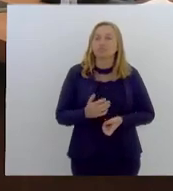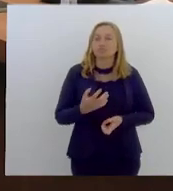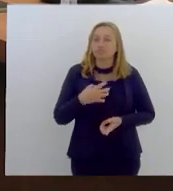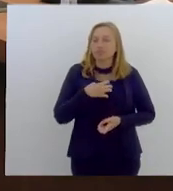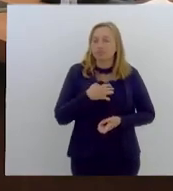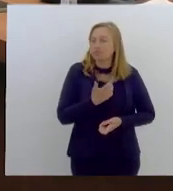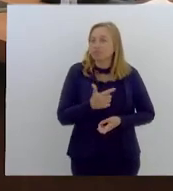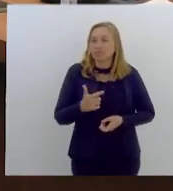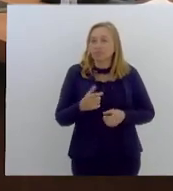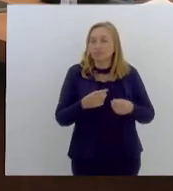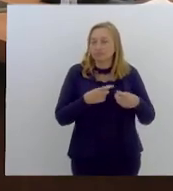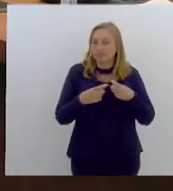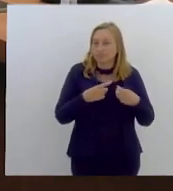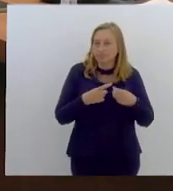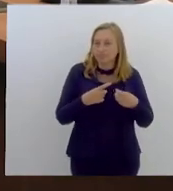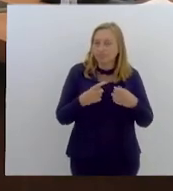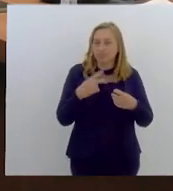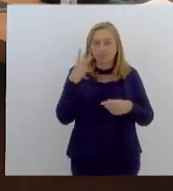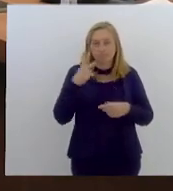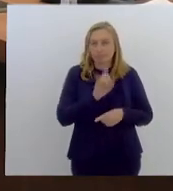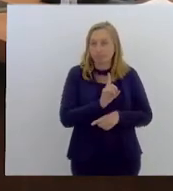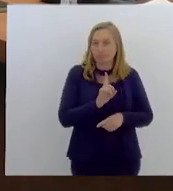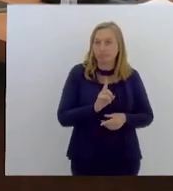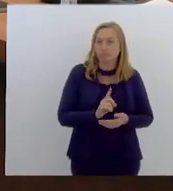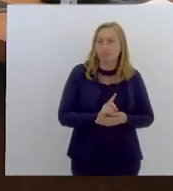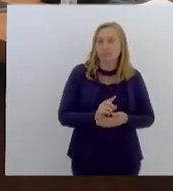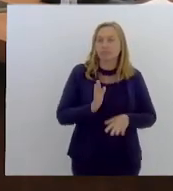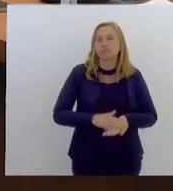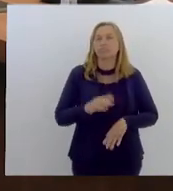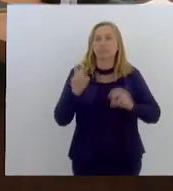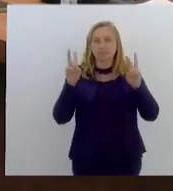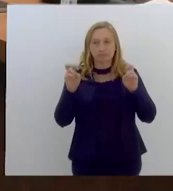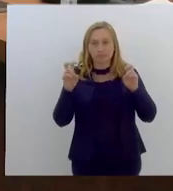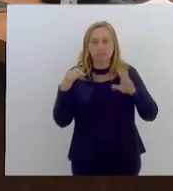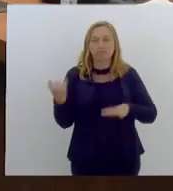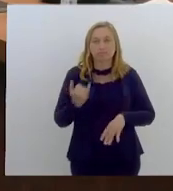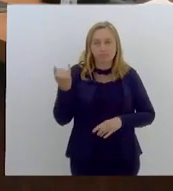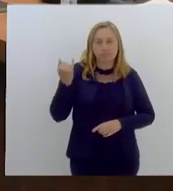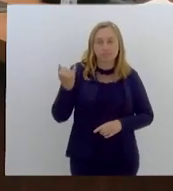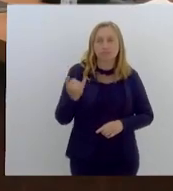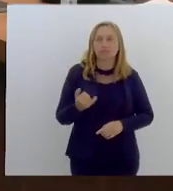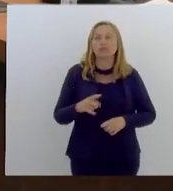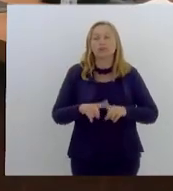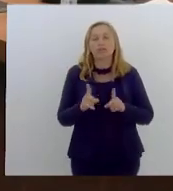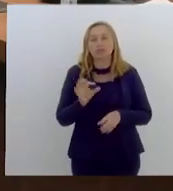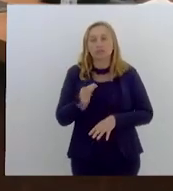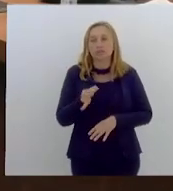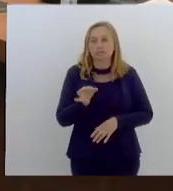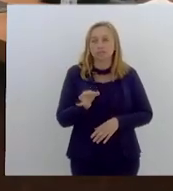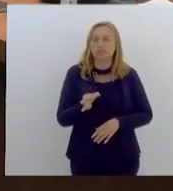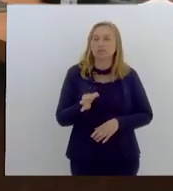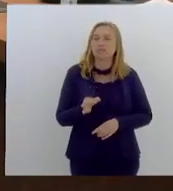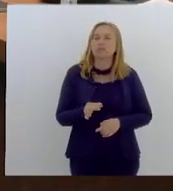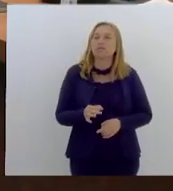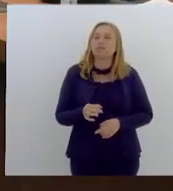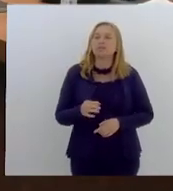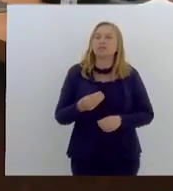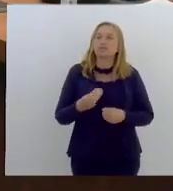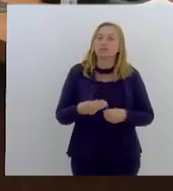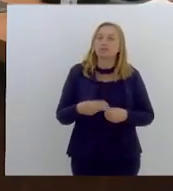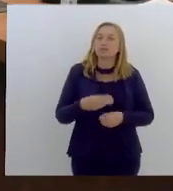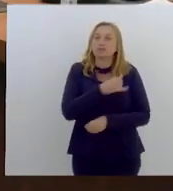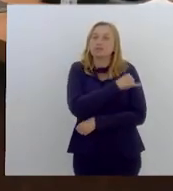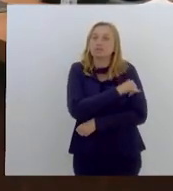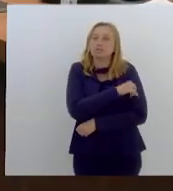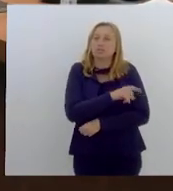sentido de virar uma guerra política ao redor disso, por mais que seja um tema muito importante. Mas o fato é, o município do Rio de